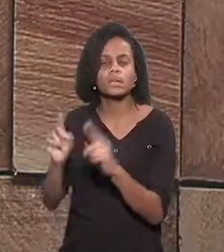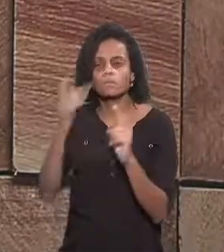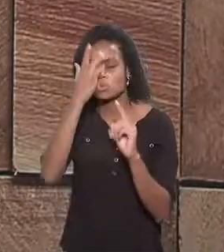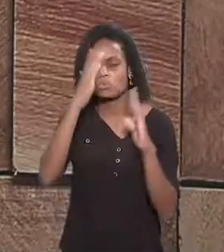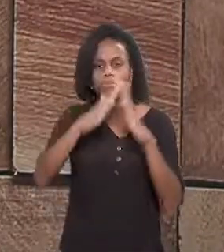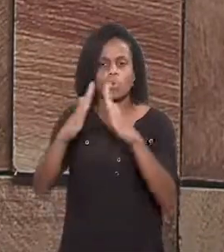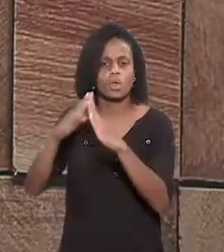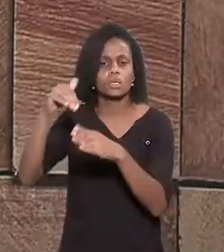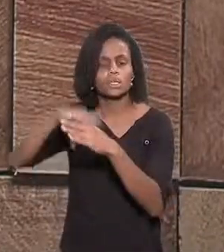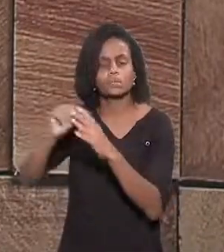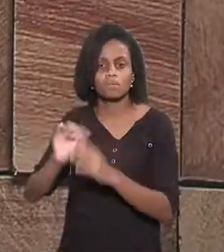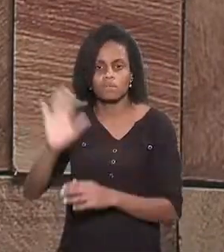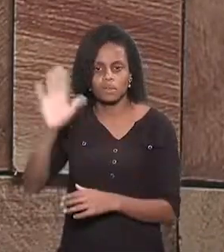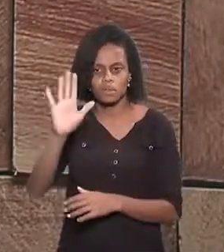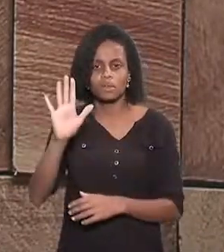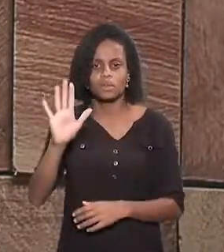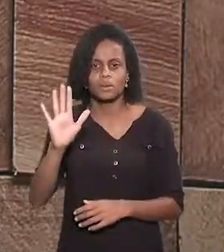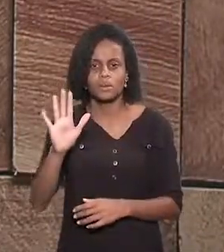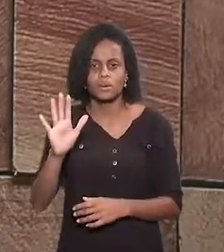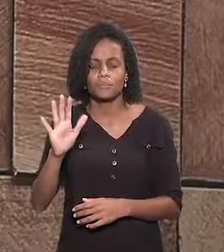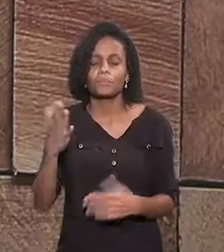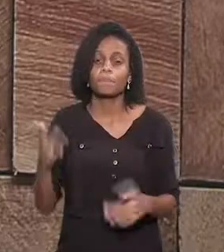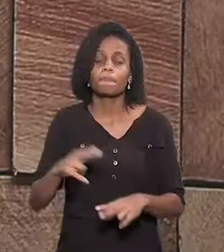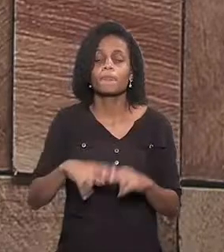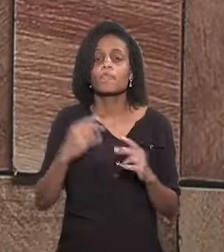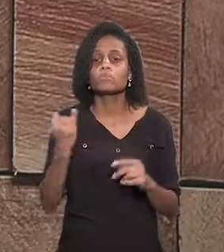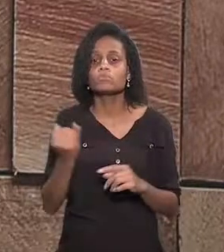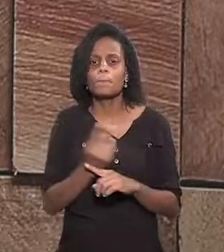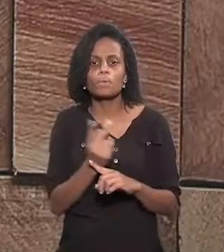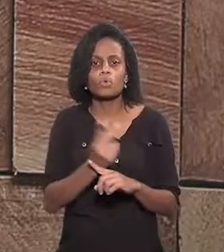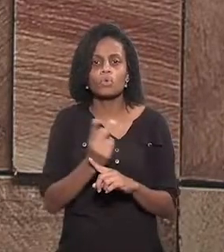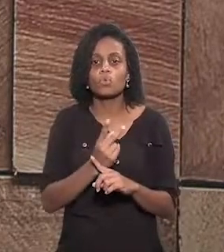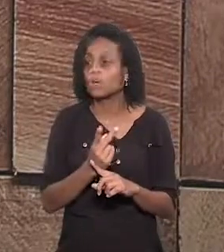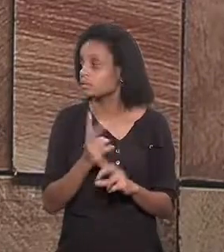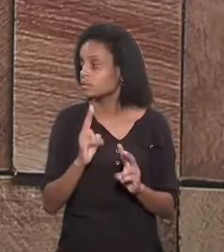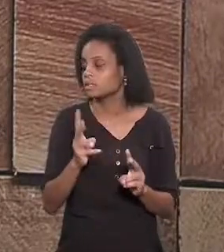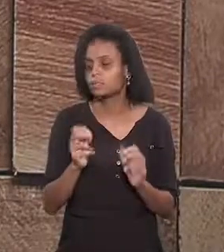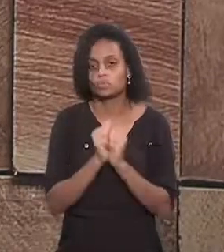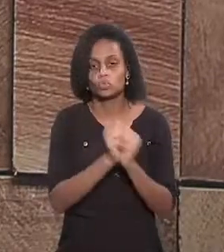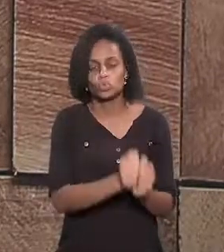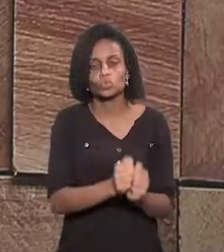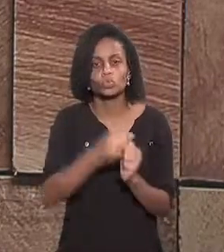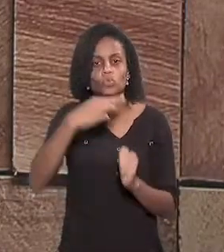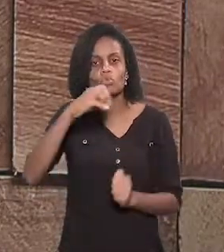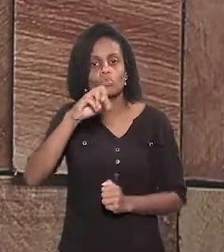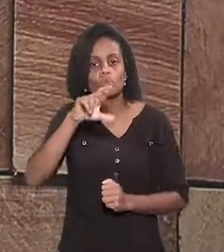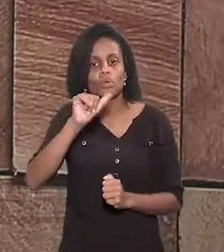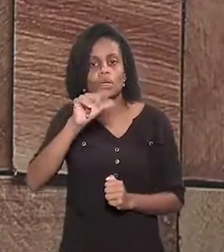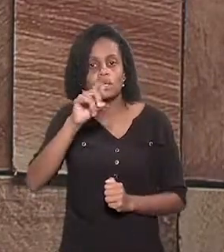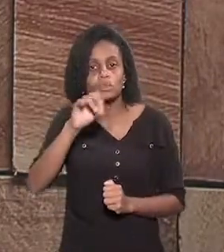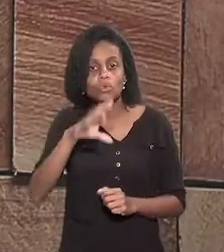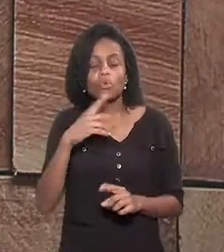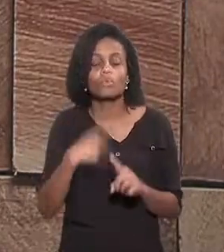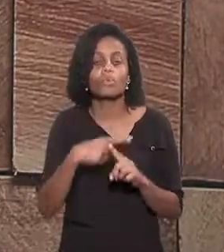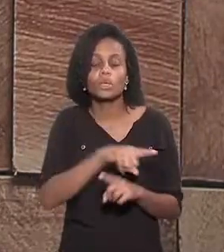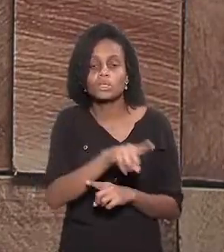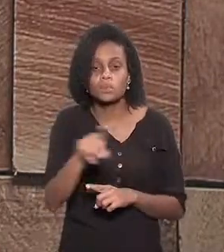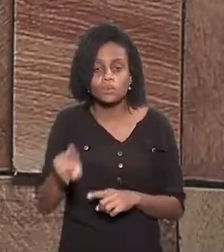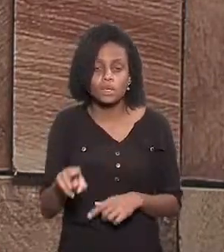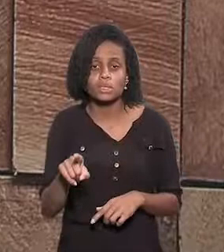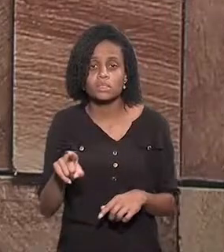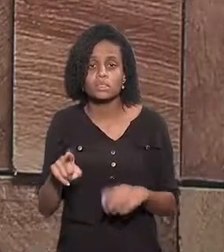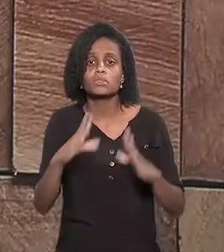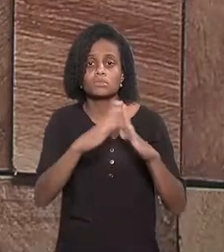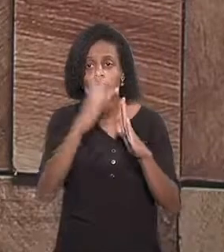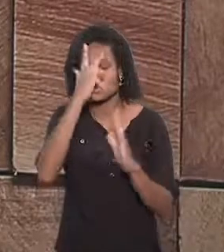ou não da comunidade, né? Então a gente procura sempre estar ao lado do morador como um todo, porque são esses moradores